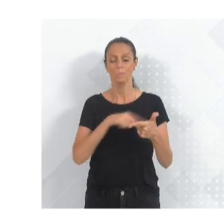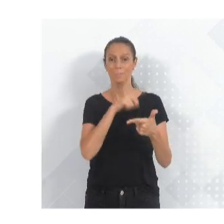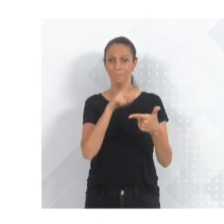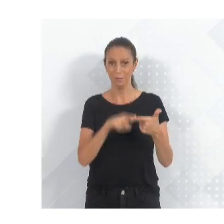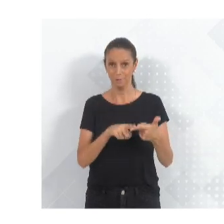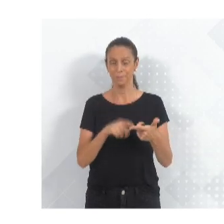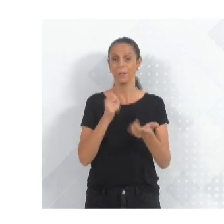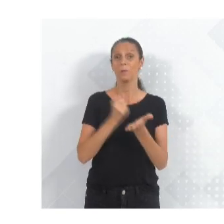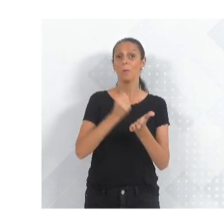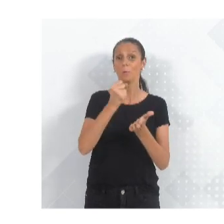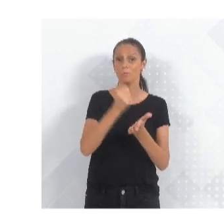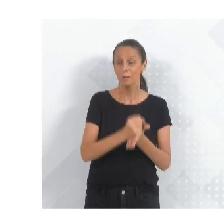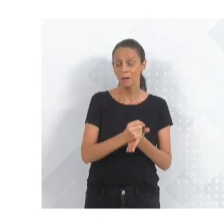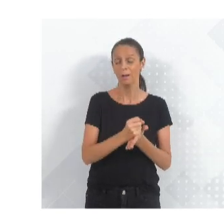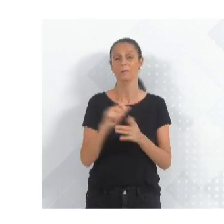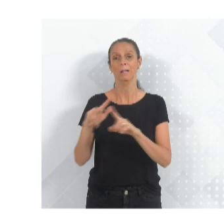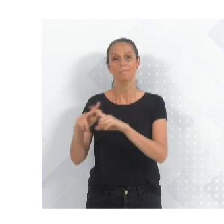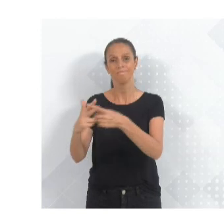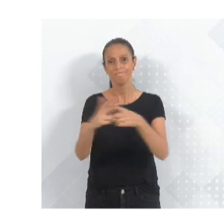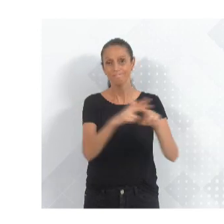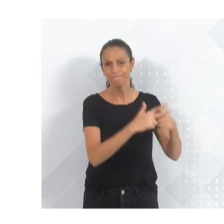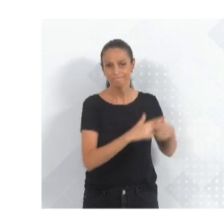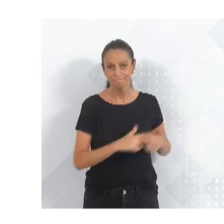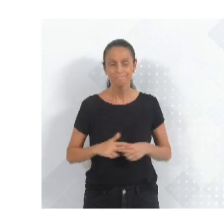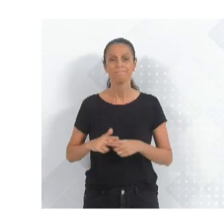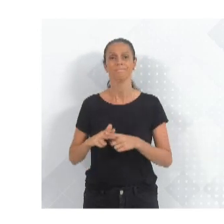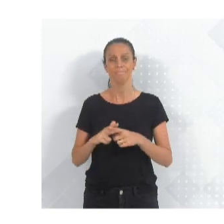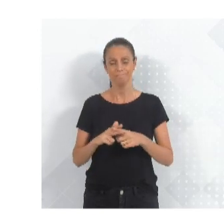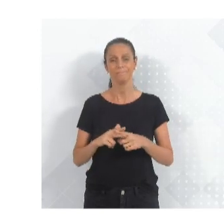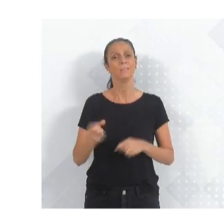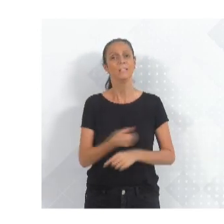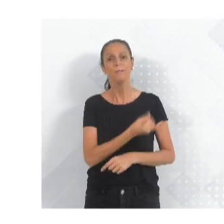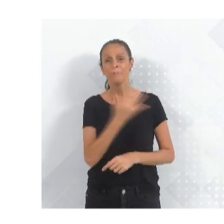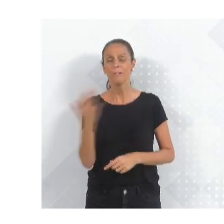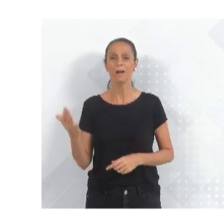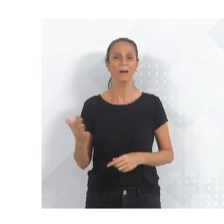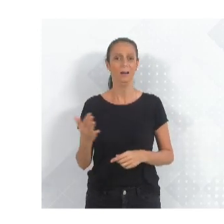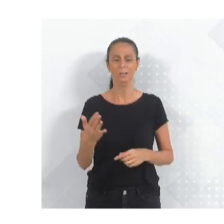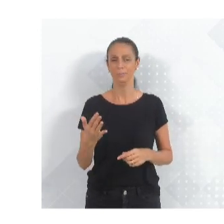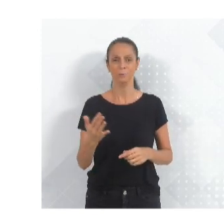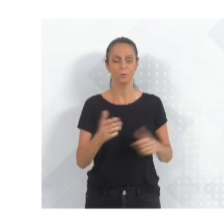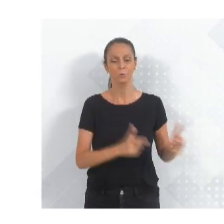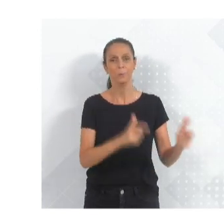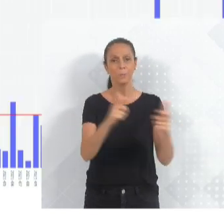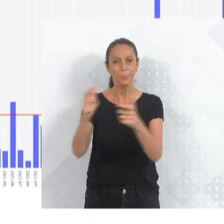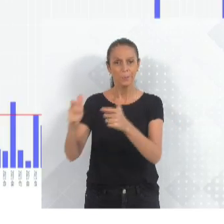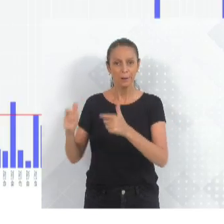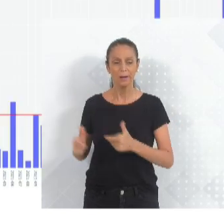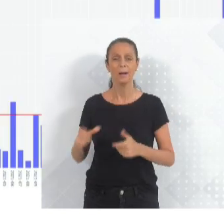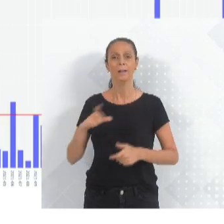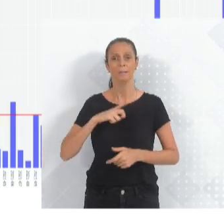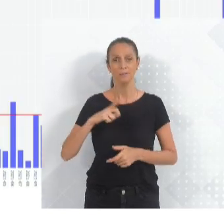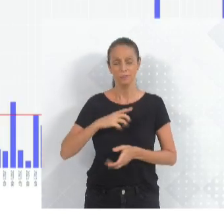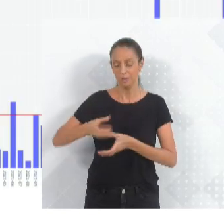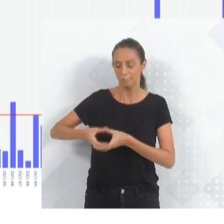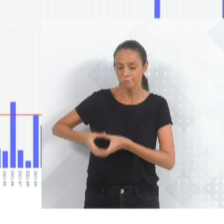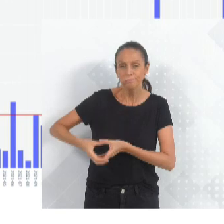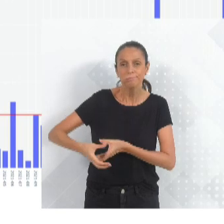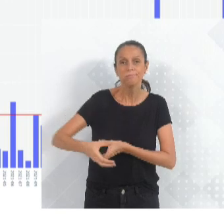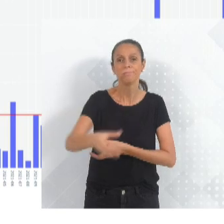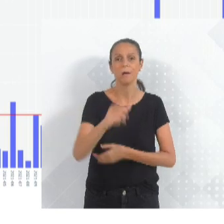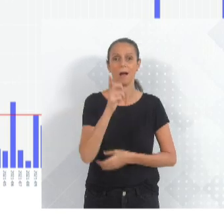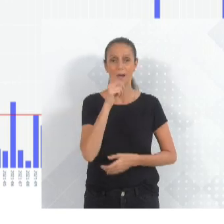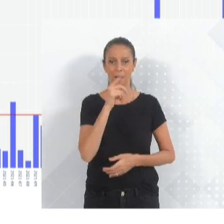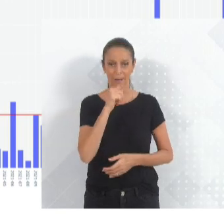de manutenção dos diversos, de todo o sistema de rede de distribuição de água.